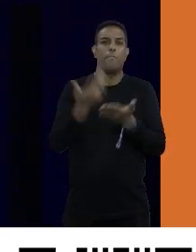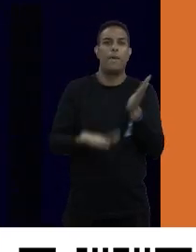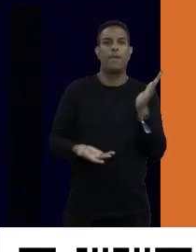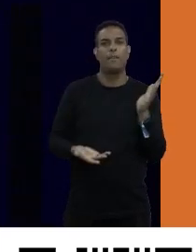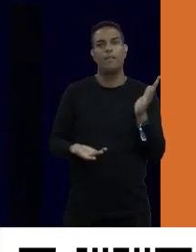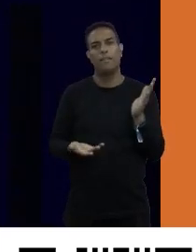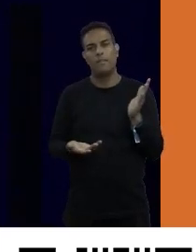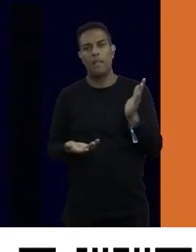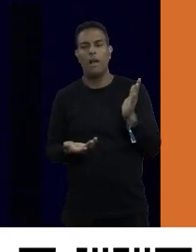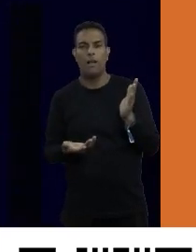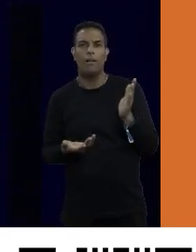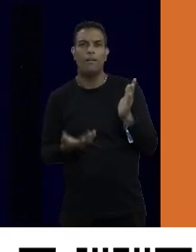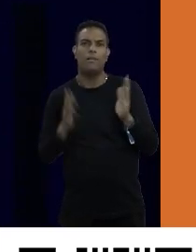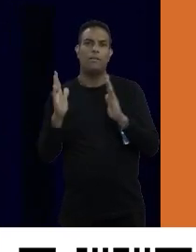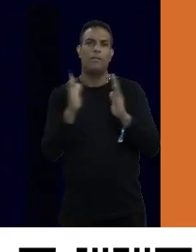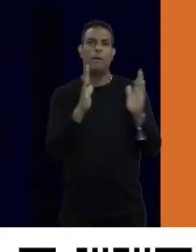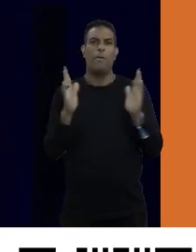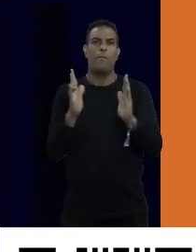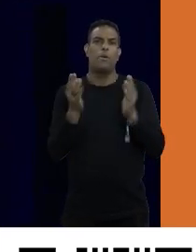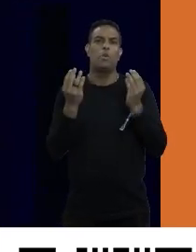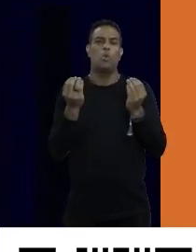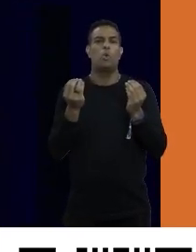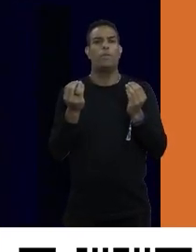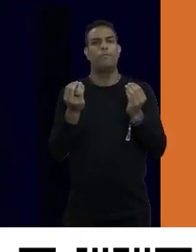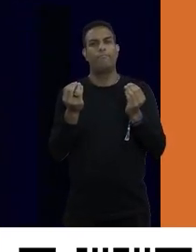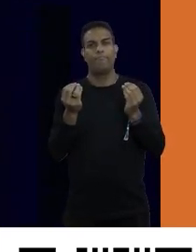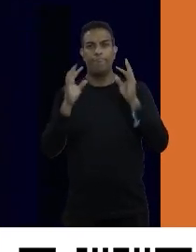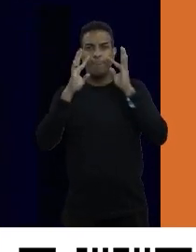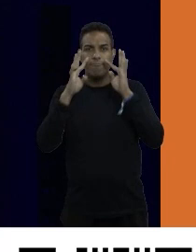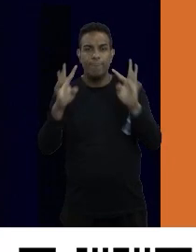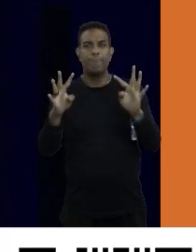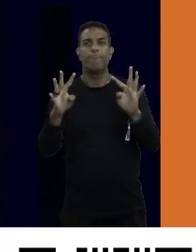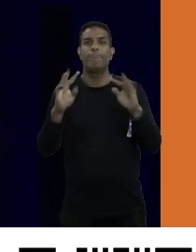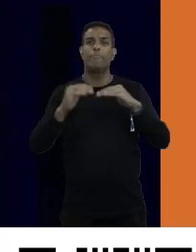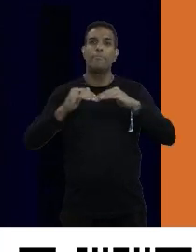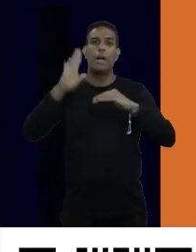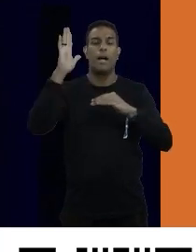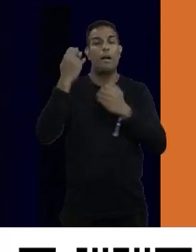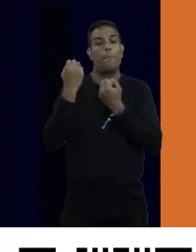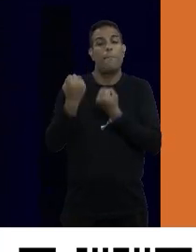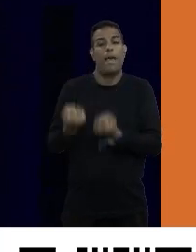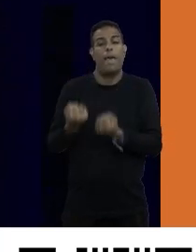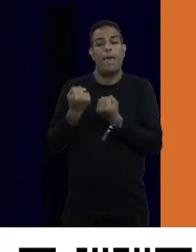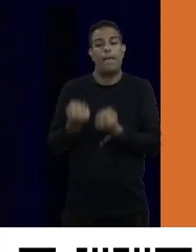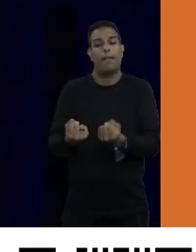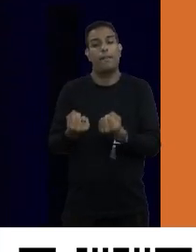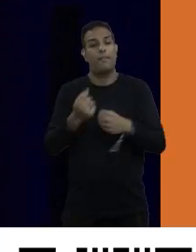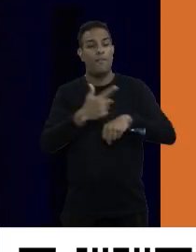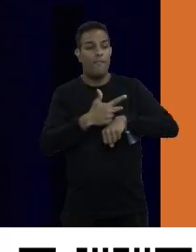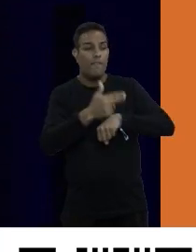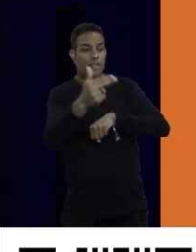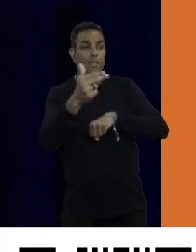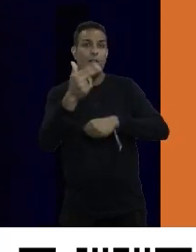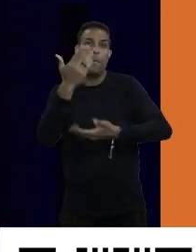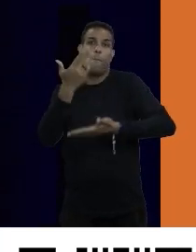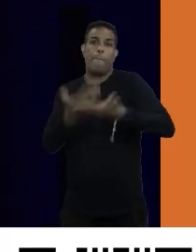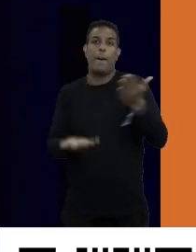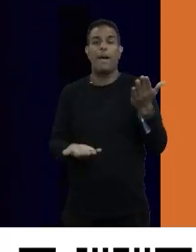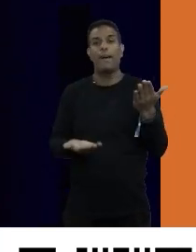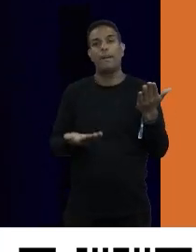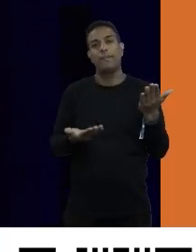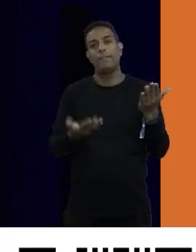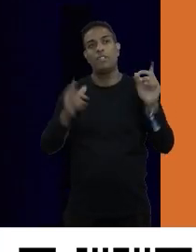perder. Porque nos momentos decisivos, se a gente coloca mais peso, né, do ganhar ou do perder, fica